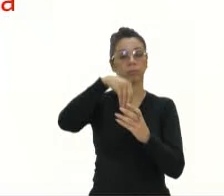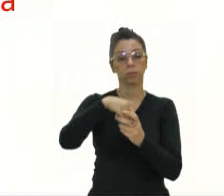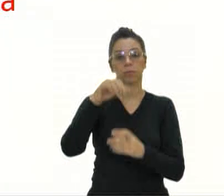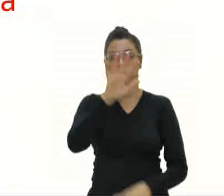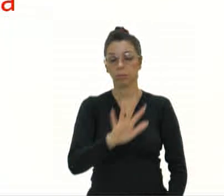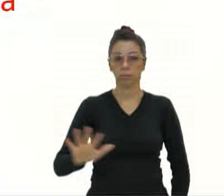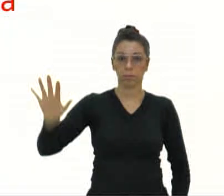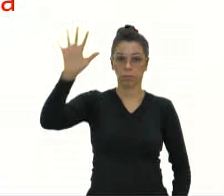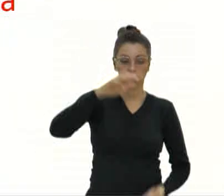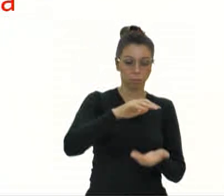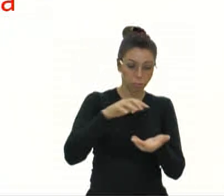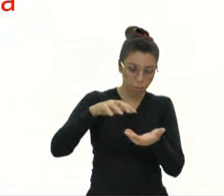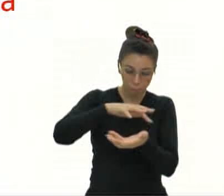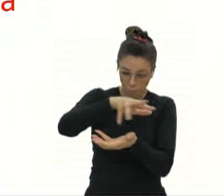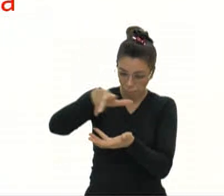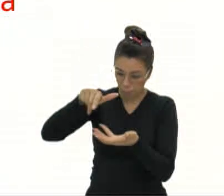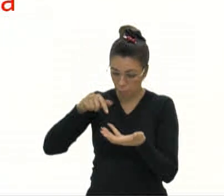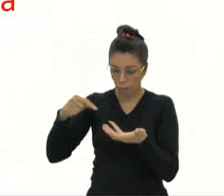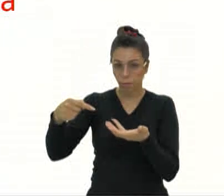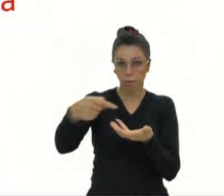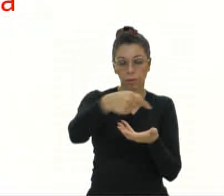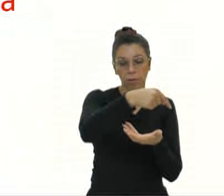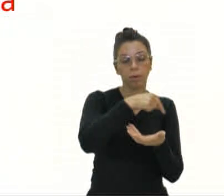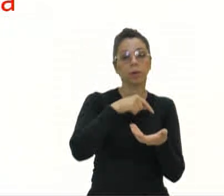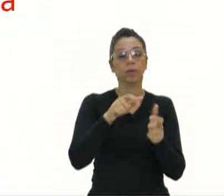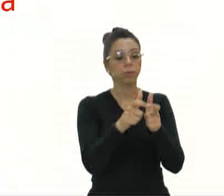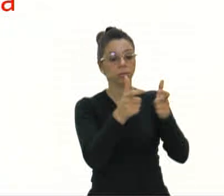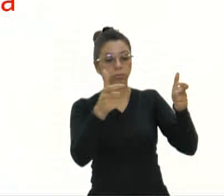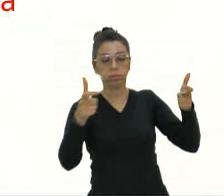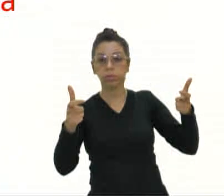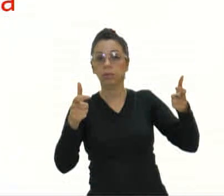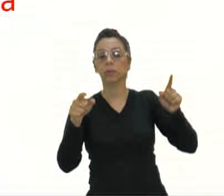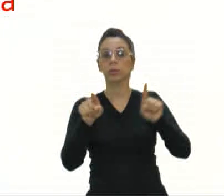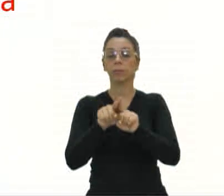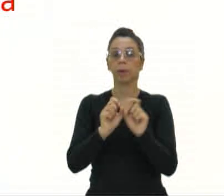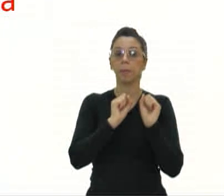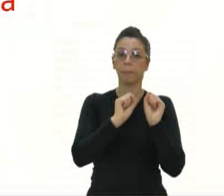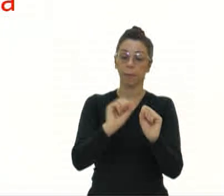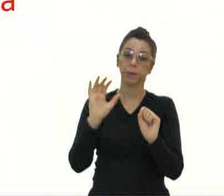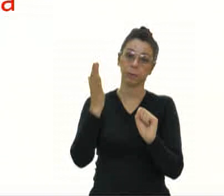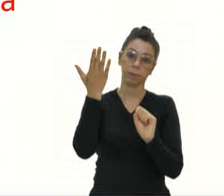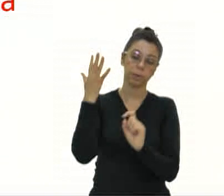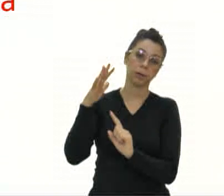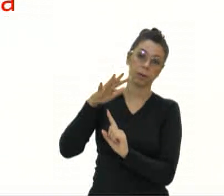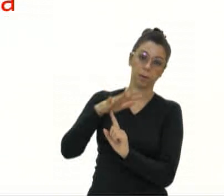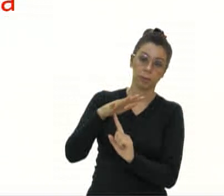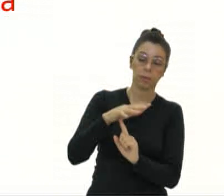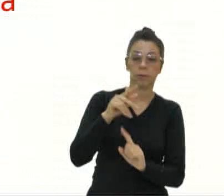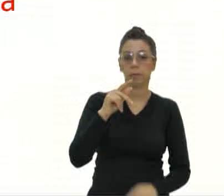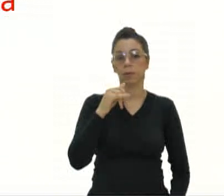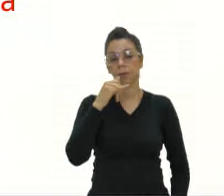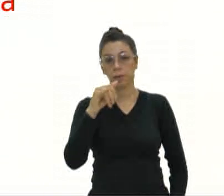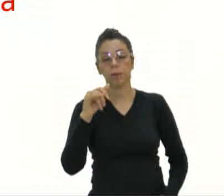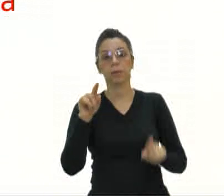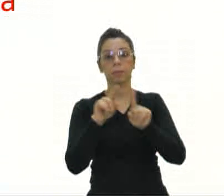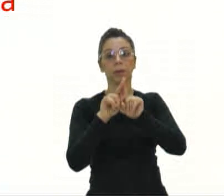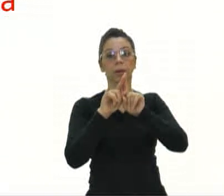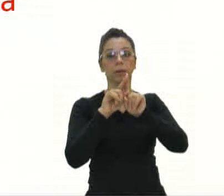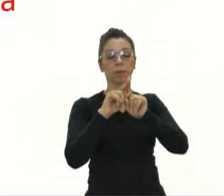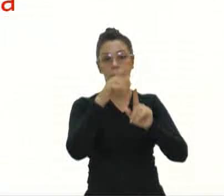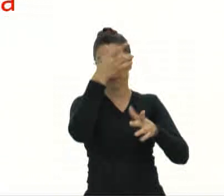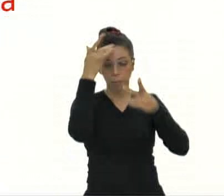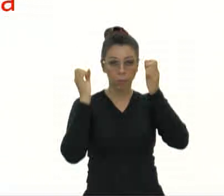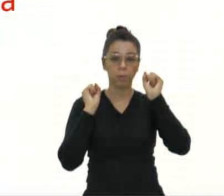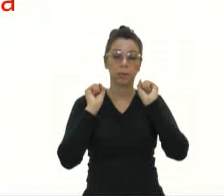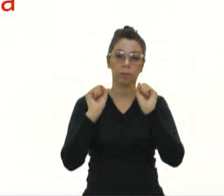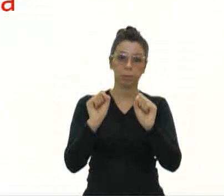cenário mundial, obviamente dentro dessa estruturação de tamanho, potencial tanto energético quanto de pessoas que podem